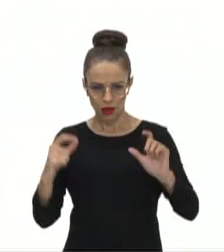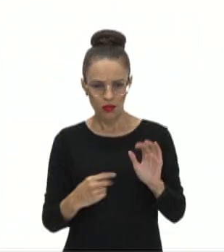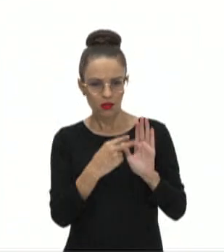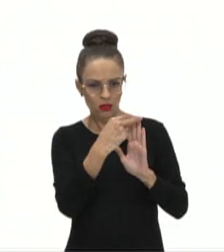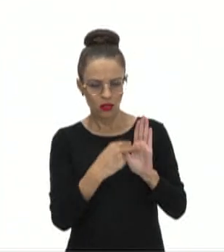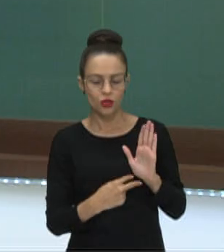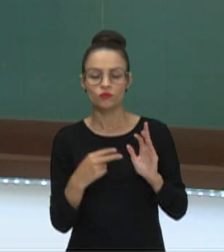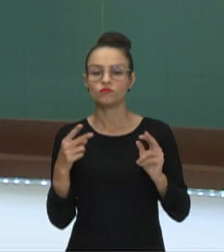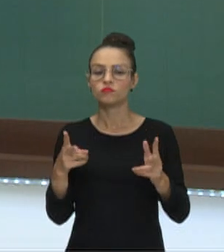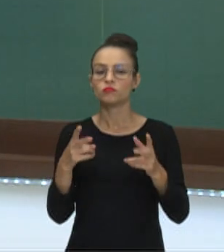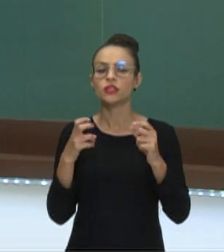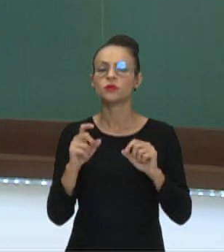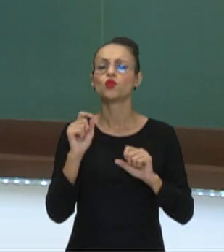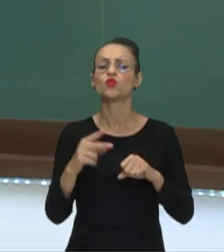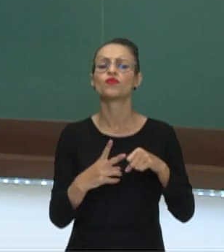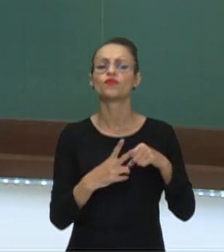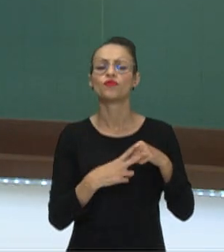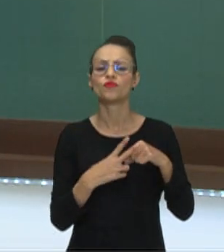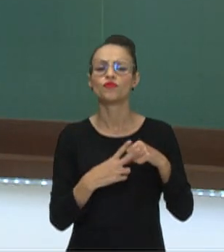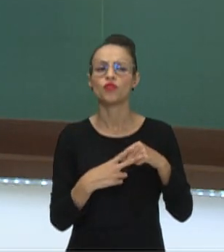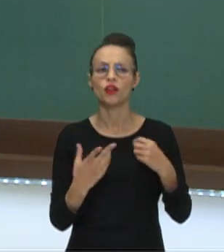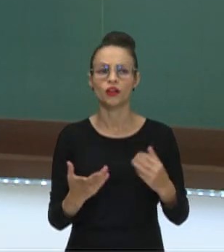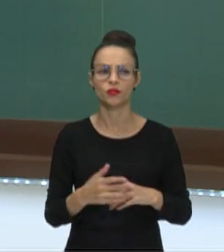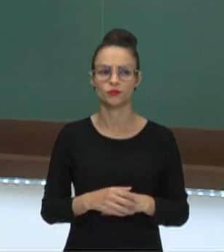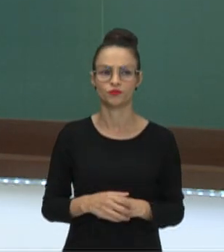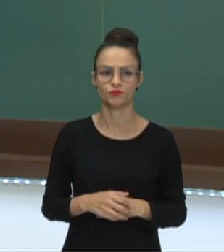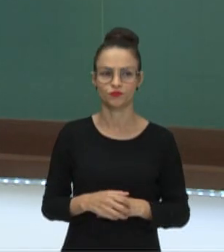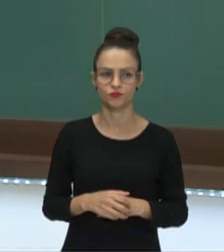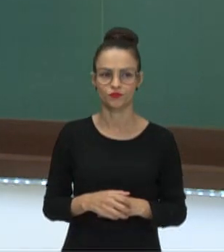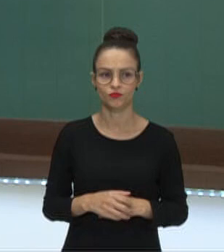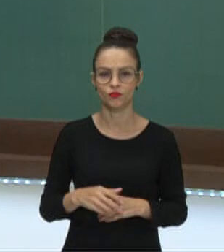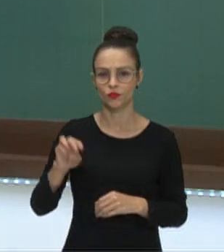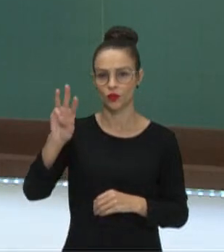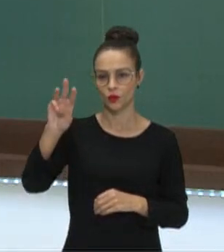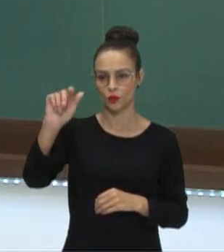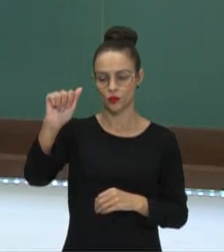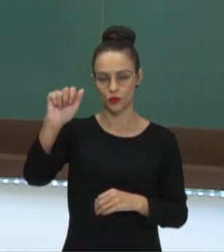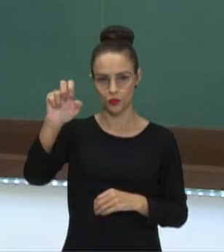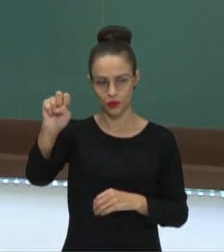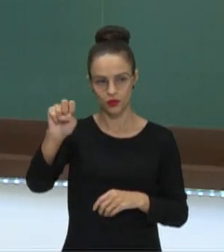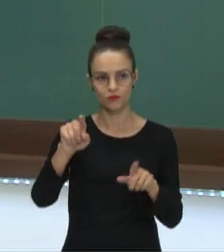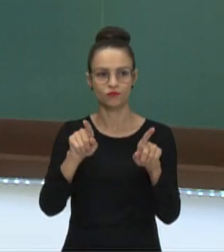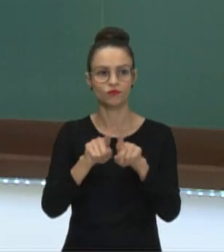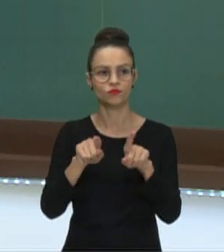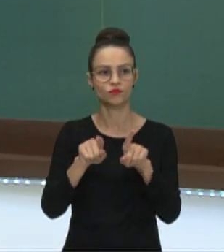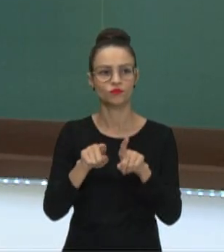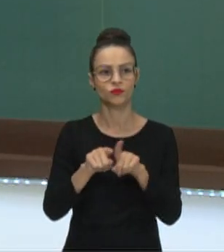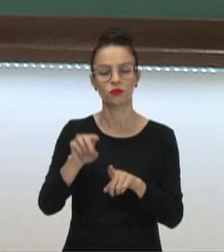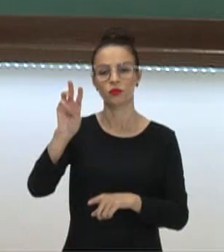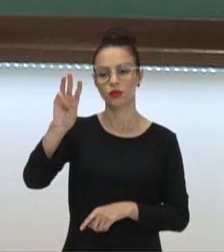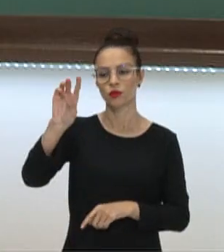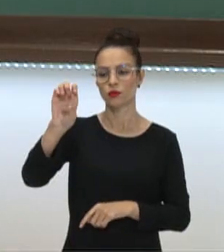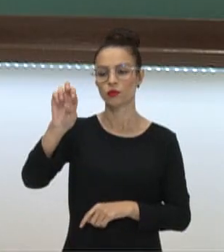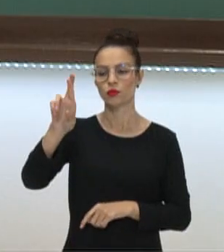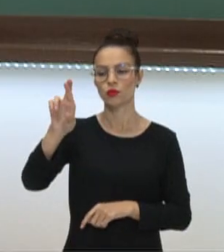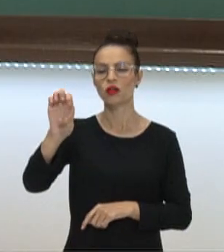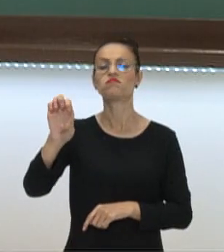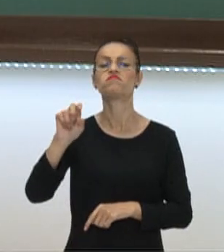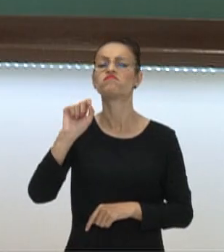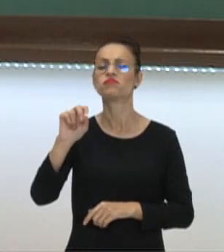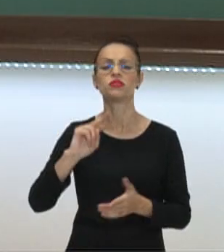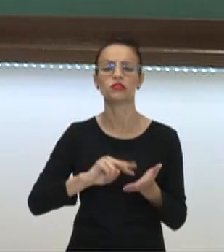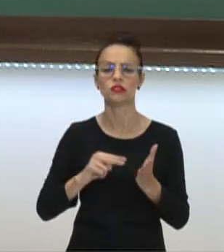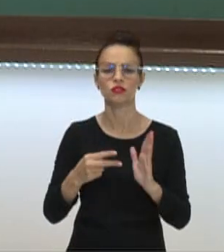que temos aí quais verbos? Os verbos was e o verbo were. Esses verbos indicam o